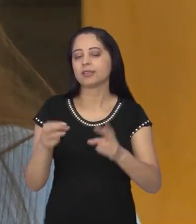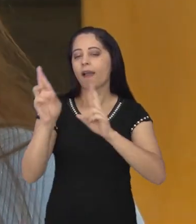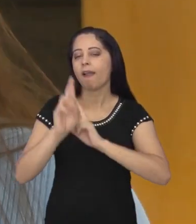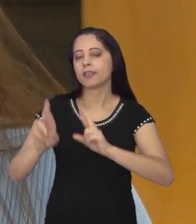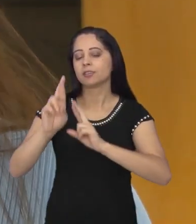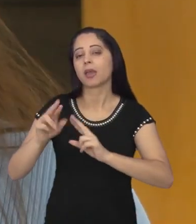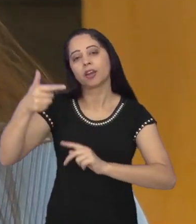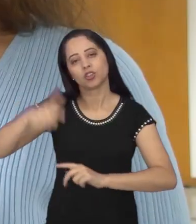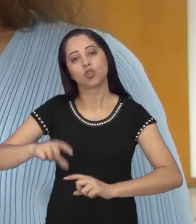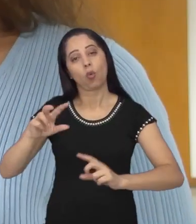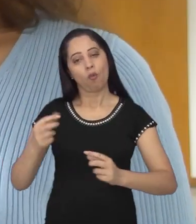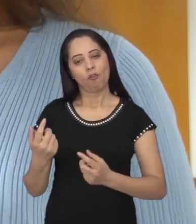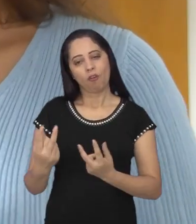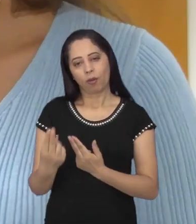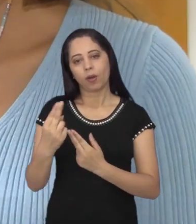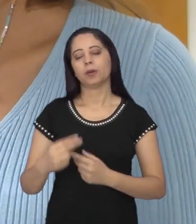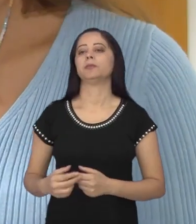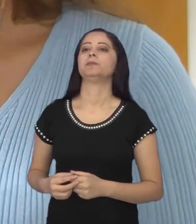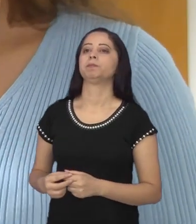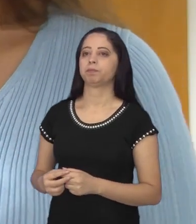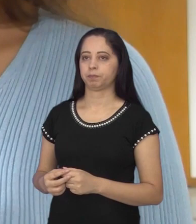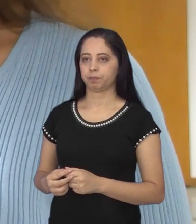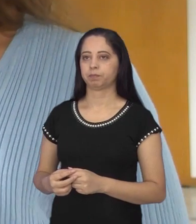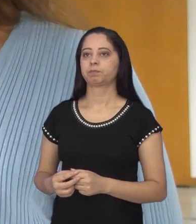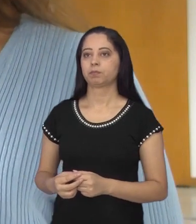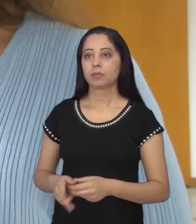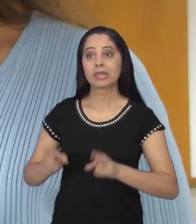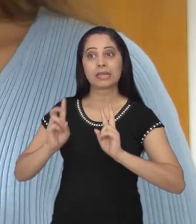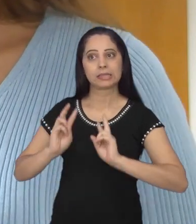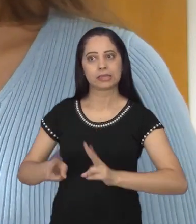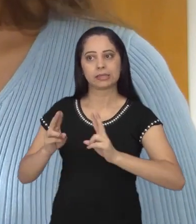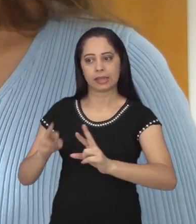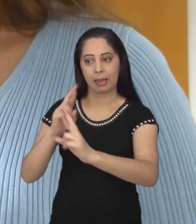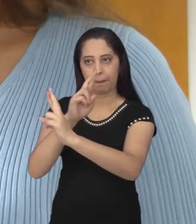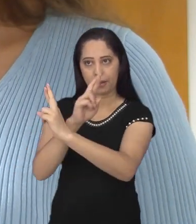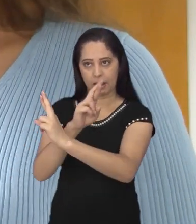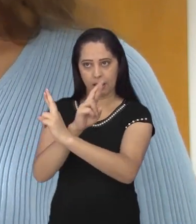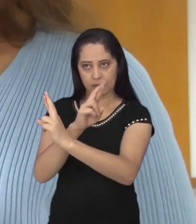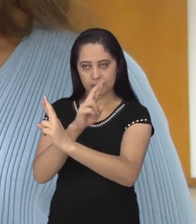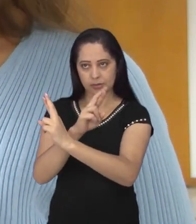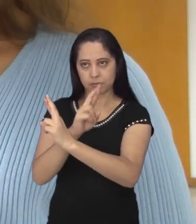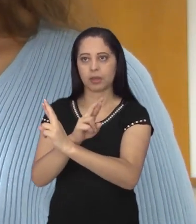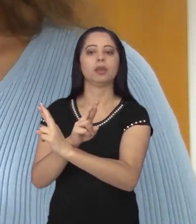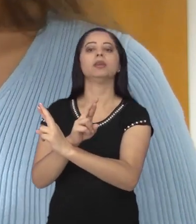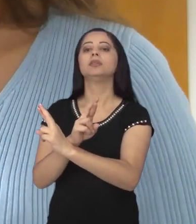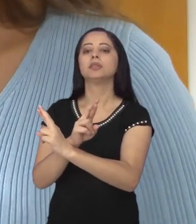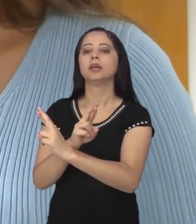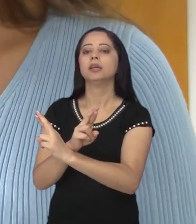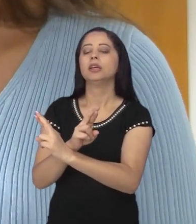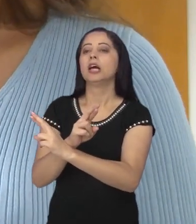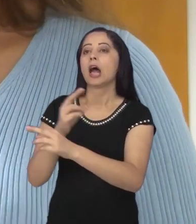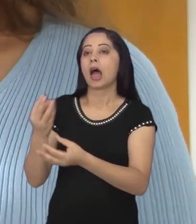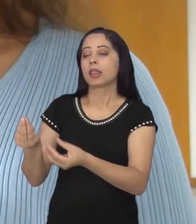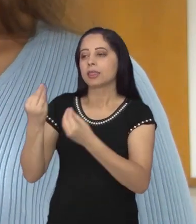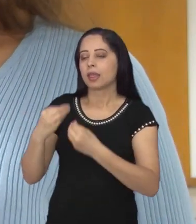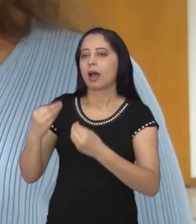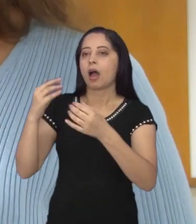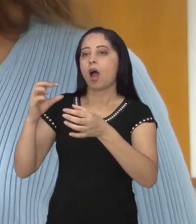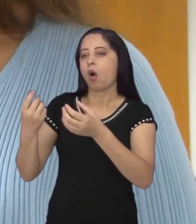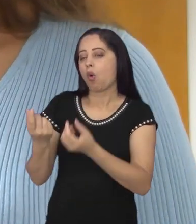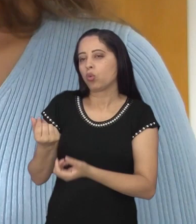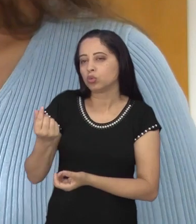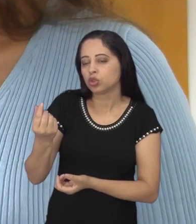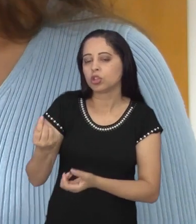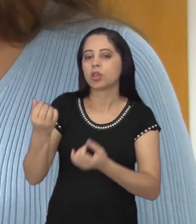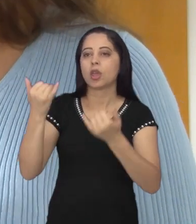resultado parecido. A Receita libera os valores, né, sempre referente ao ano base da declaração. As informações que nós